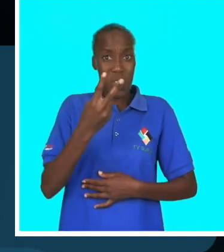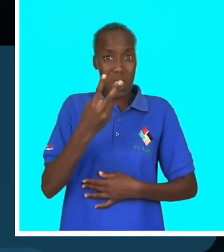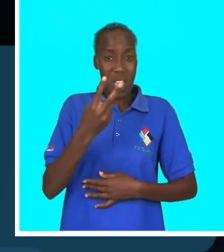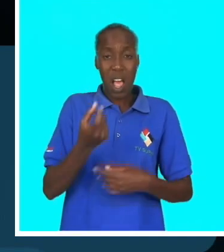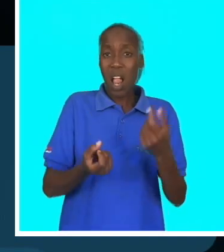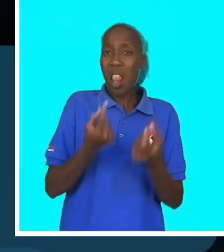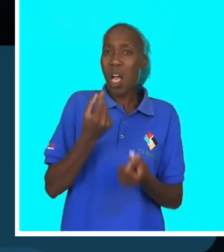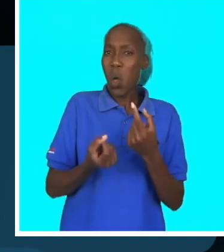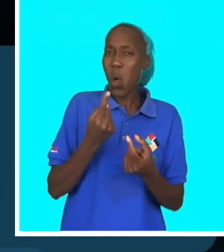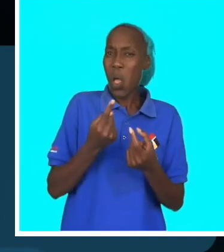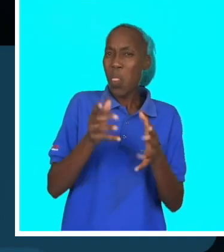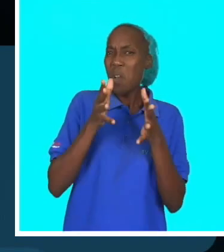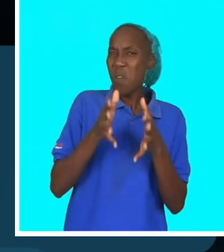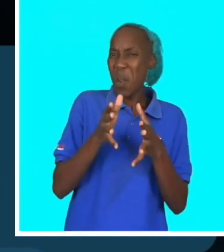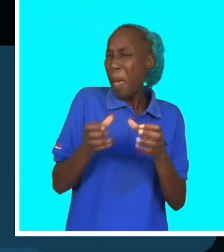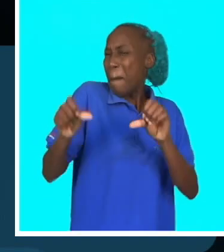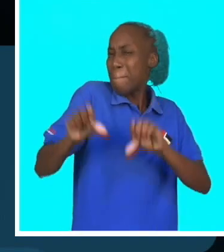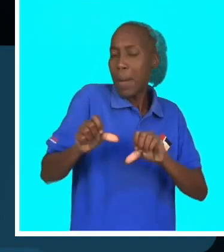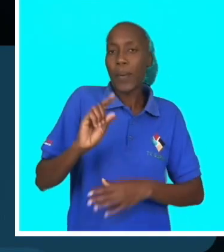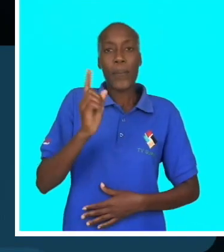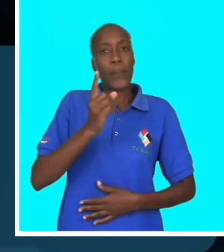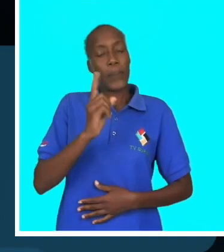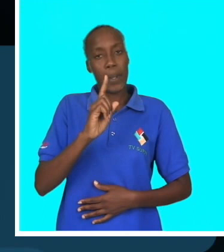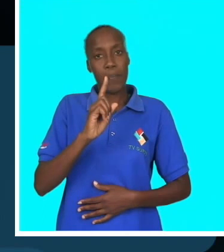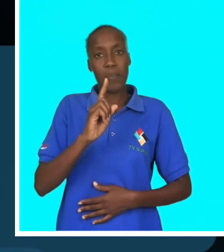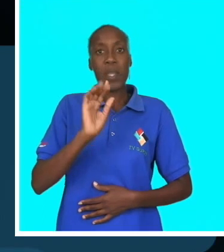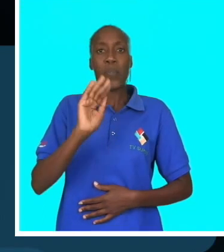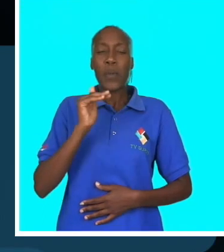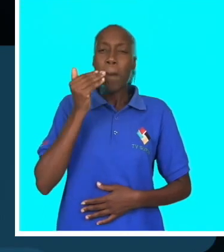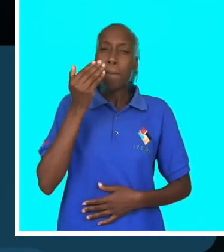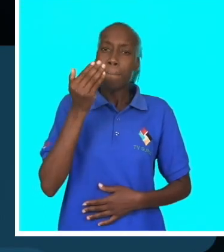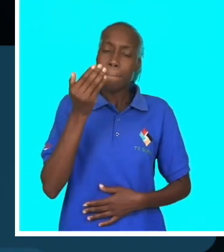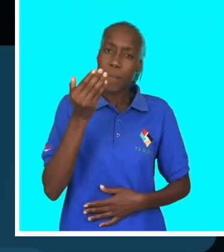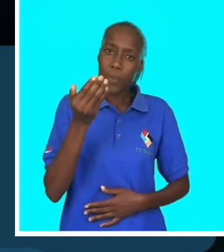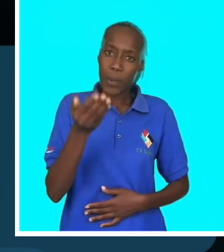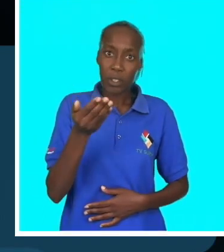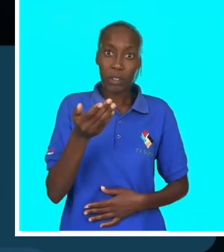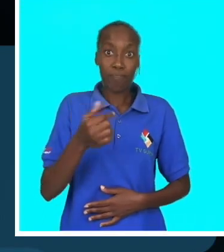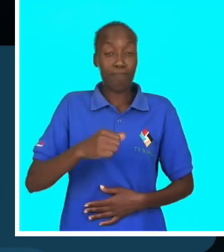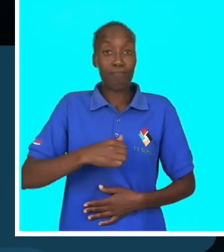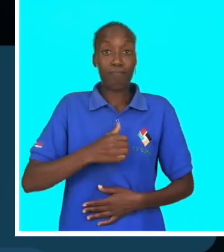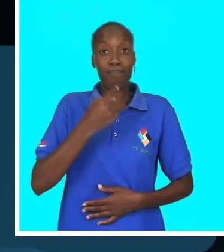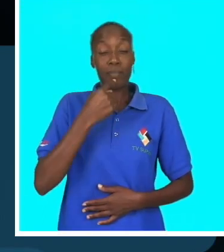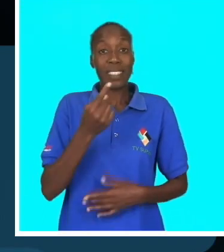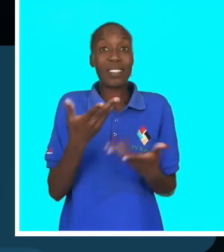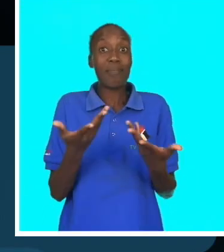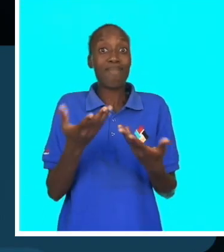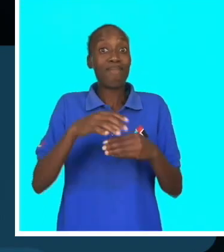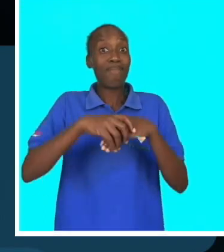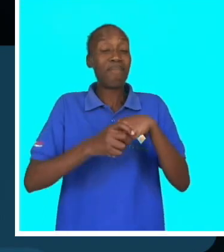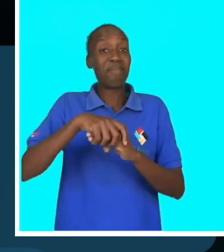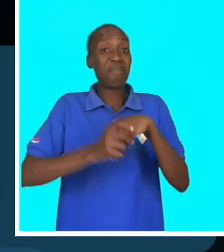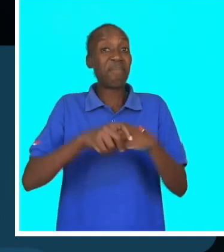de forma não assim muito dramática. Então, tanto mais que na hora, eu tipo, pronto, lá se foram